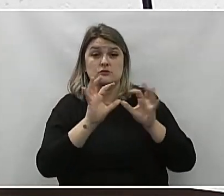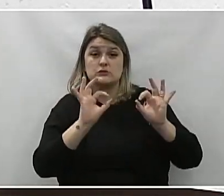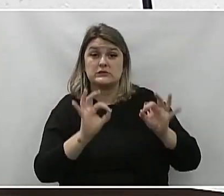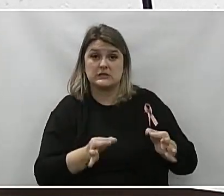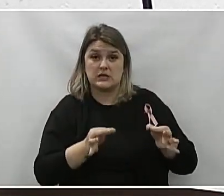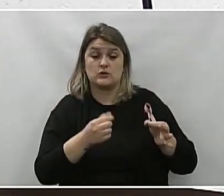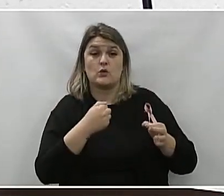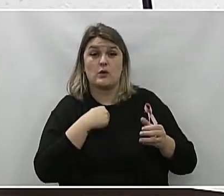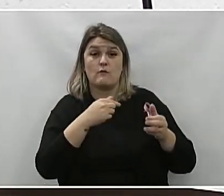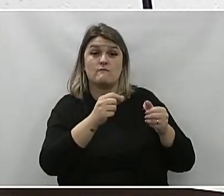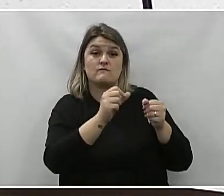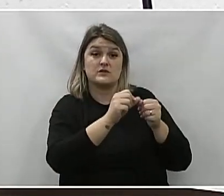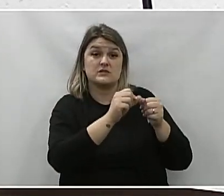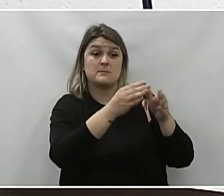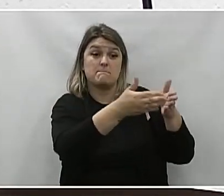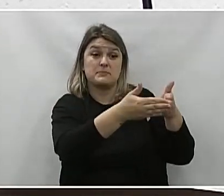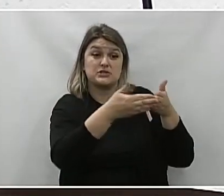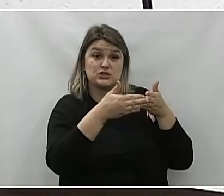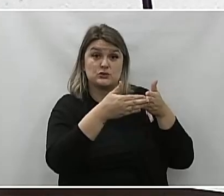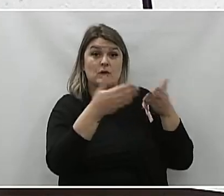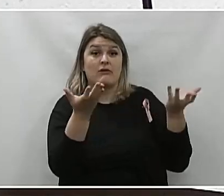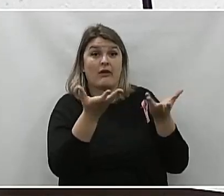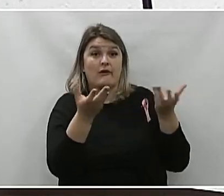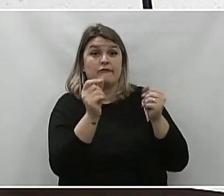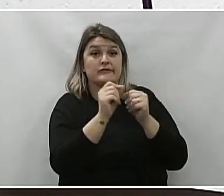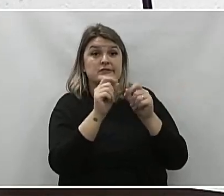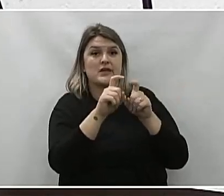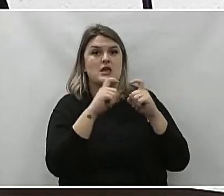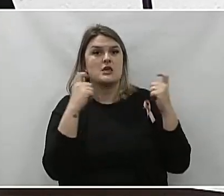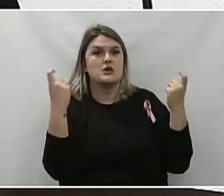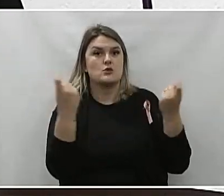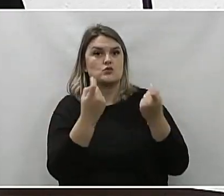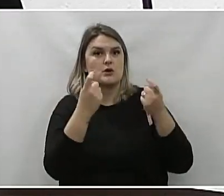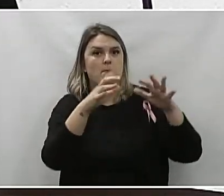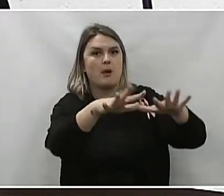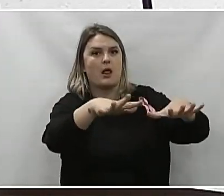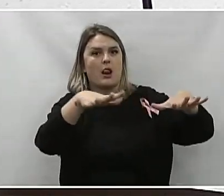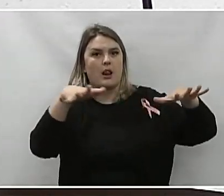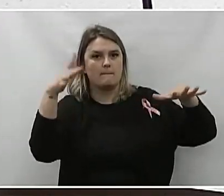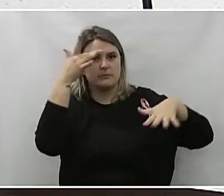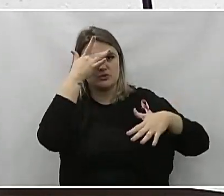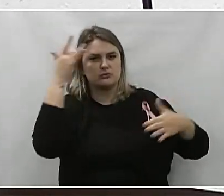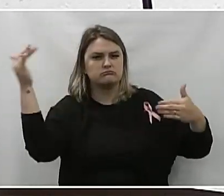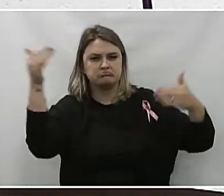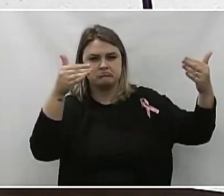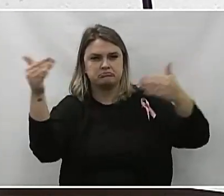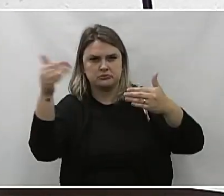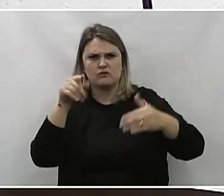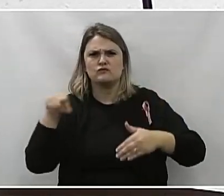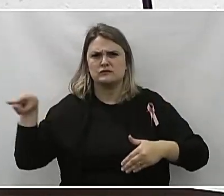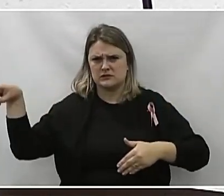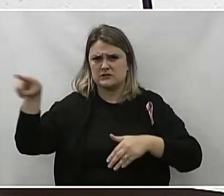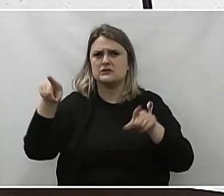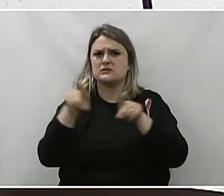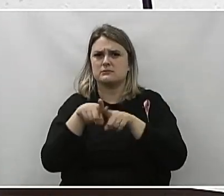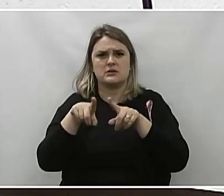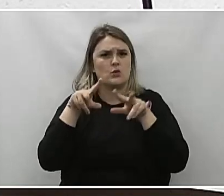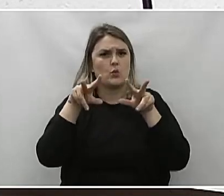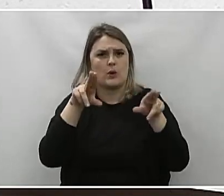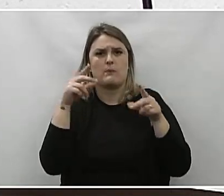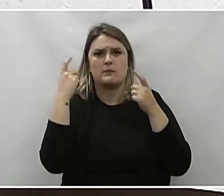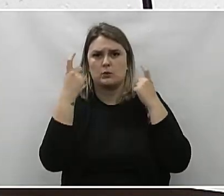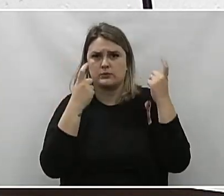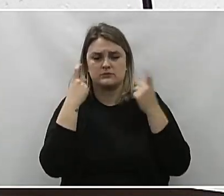esse pedido da audiência e tenho certeza como eu falei que vocês também tem essa preocupação